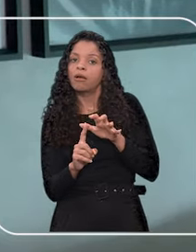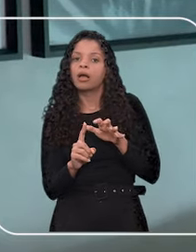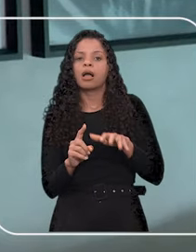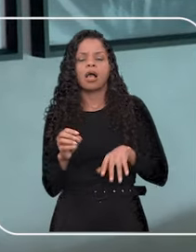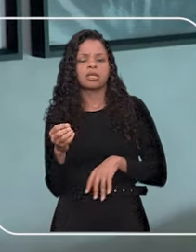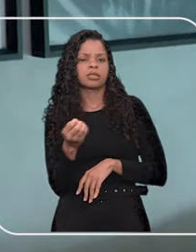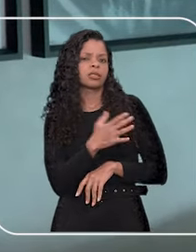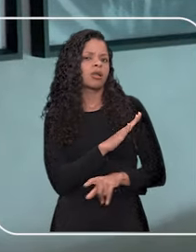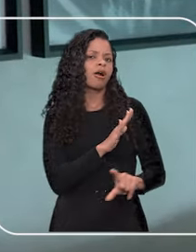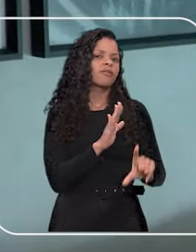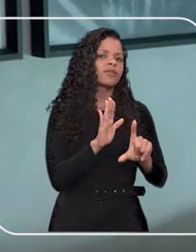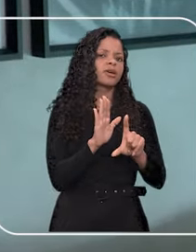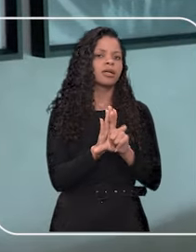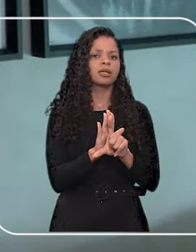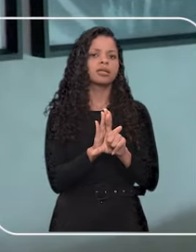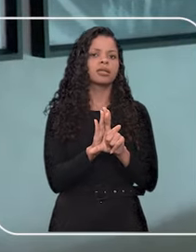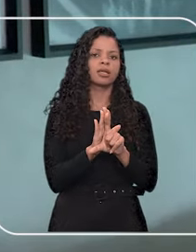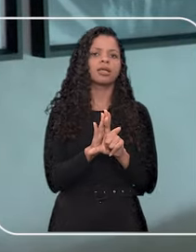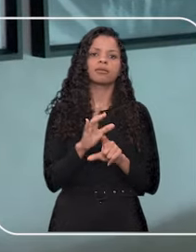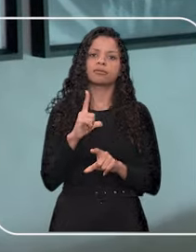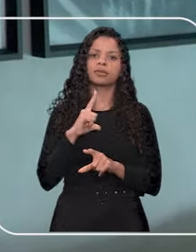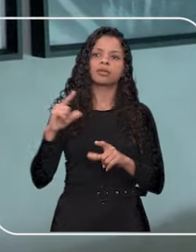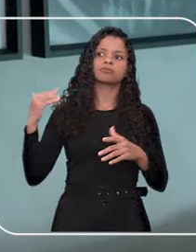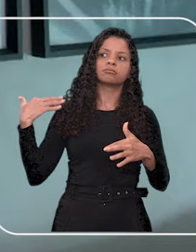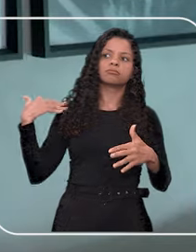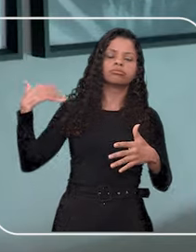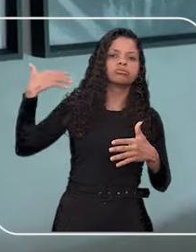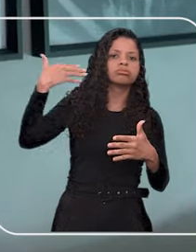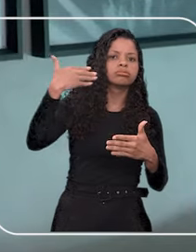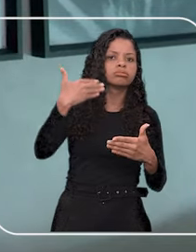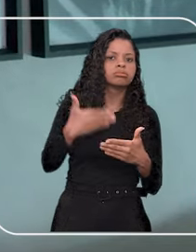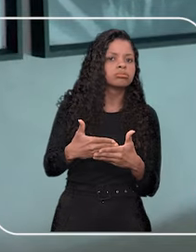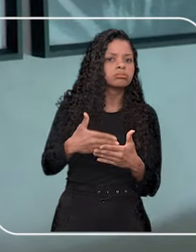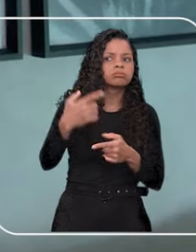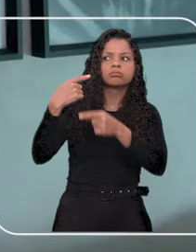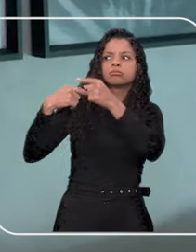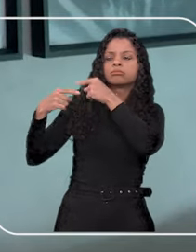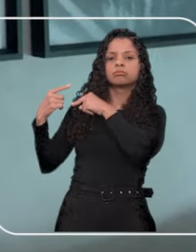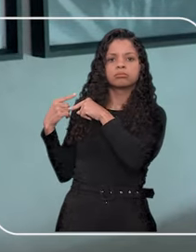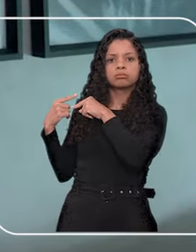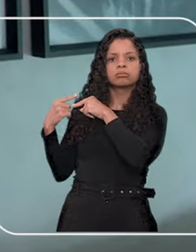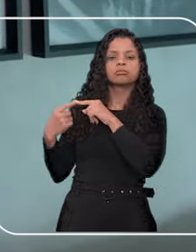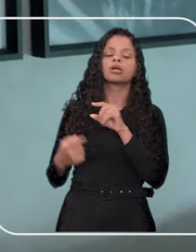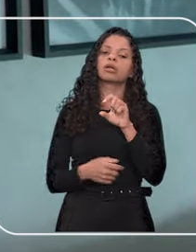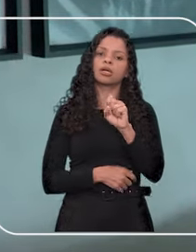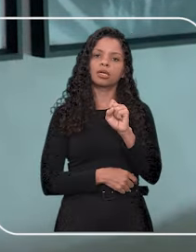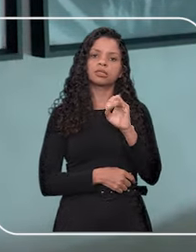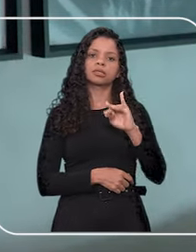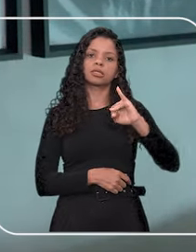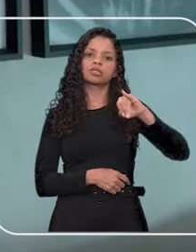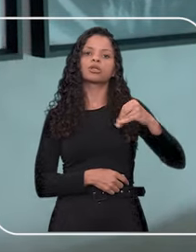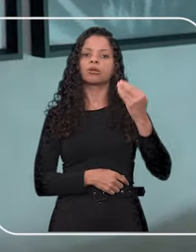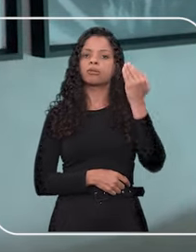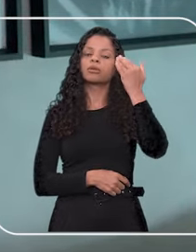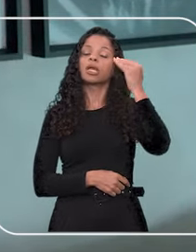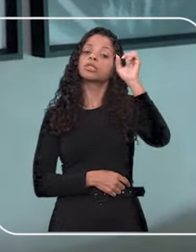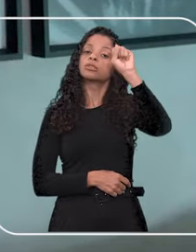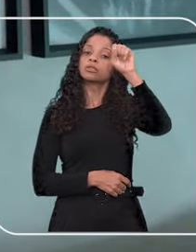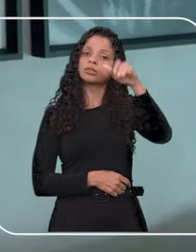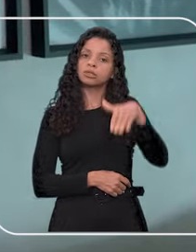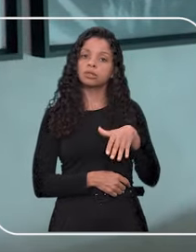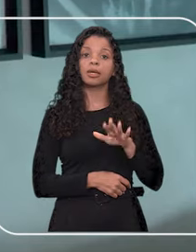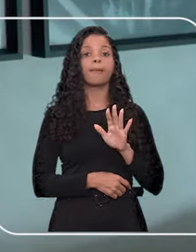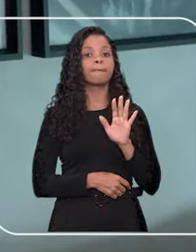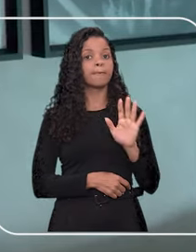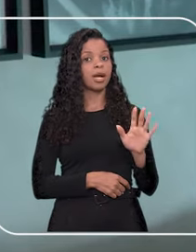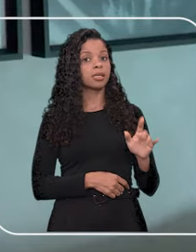resultado essa nova lei ela se aplica retroativamente o STJ ele entende que sim mas ele faz uma